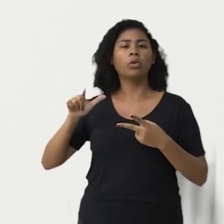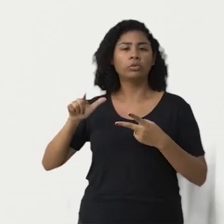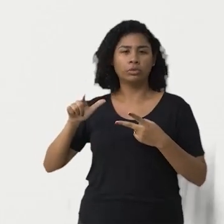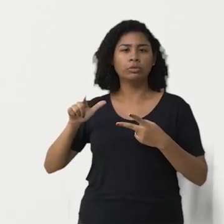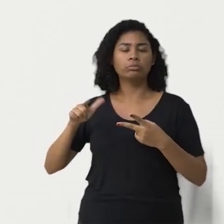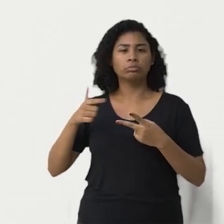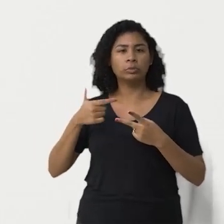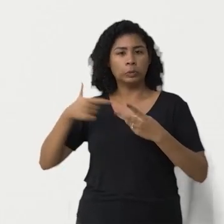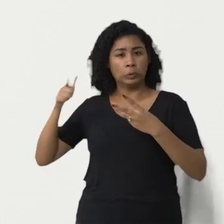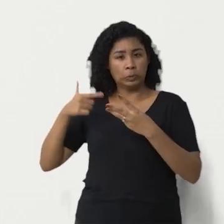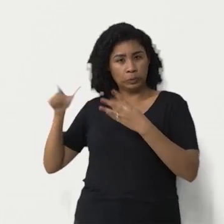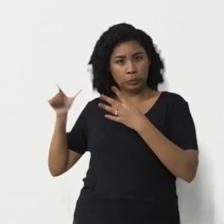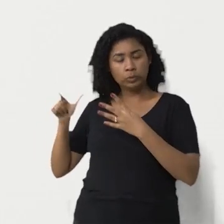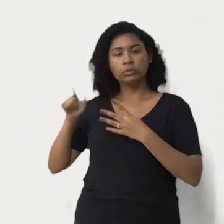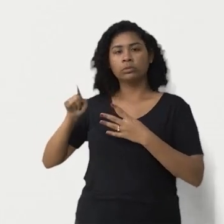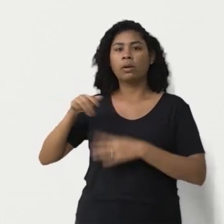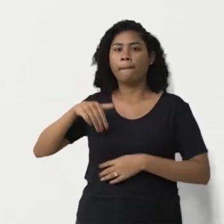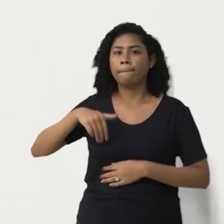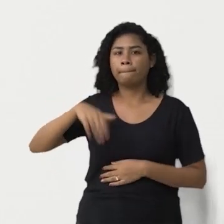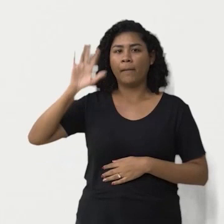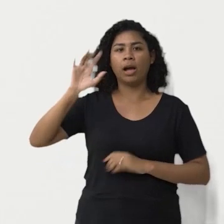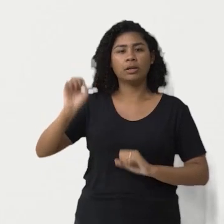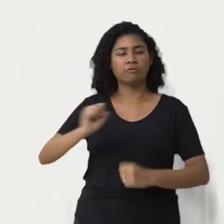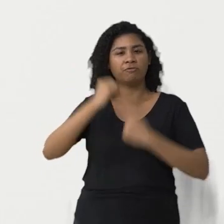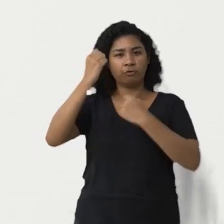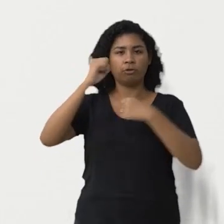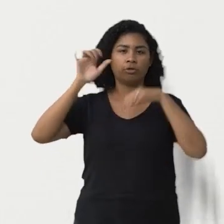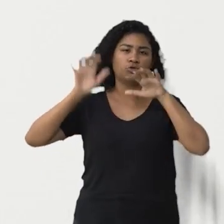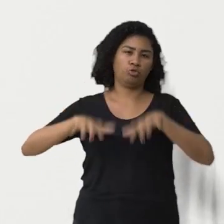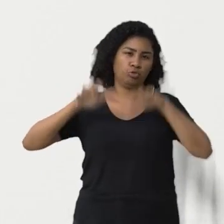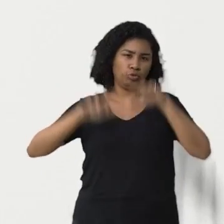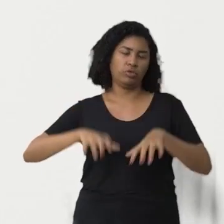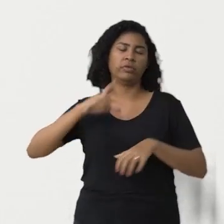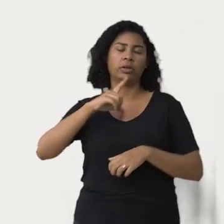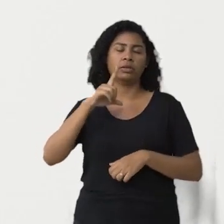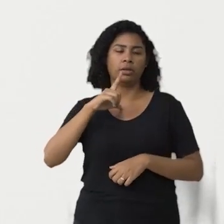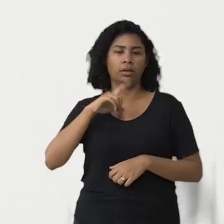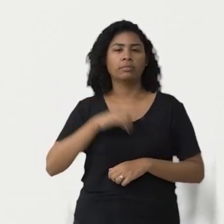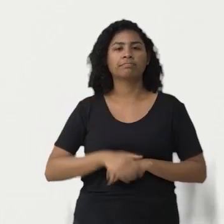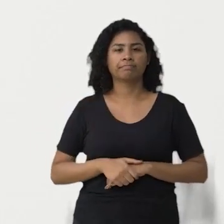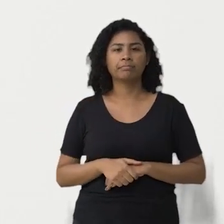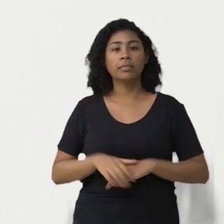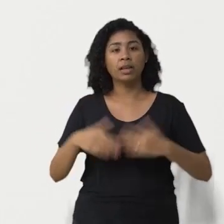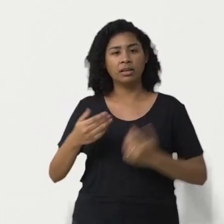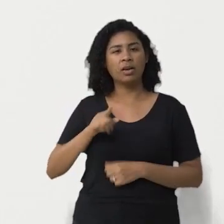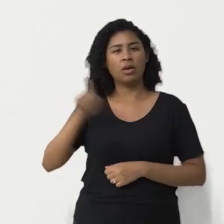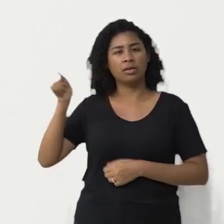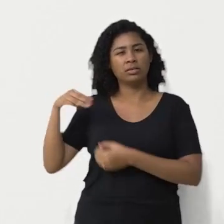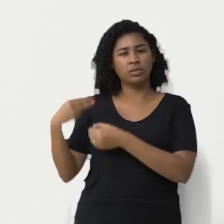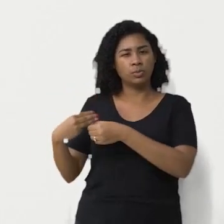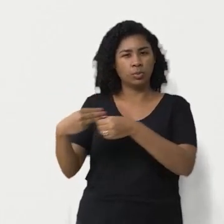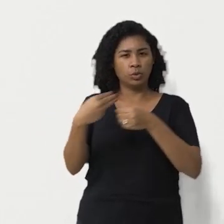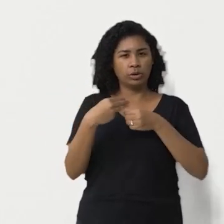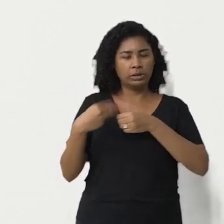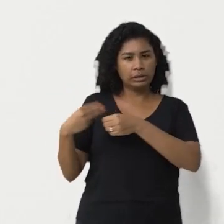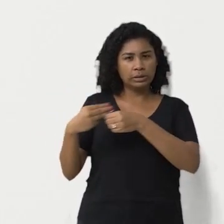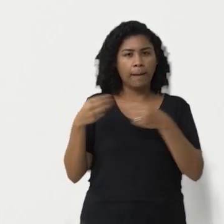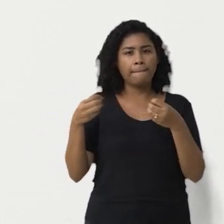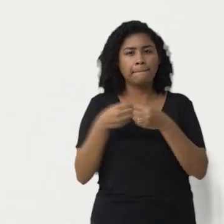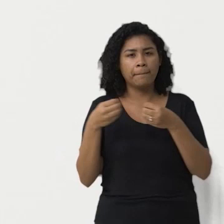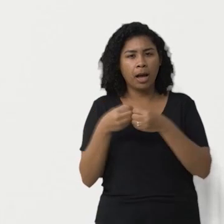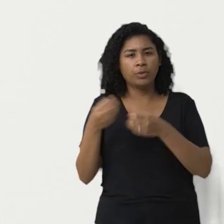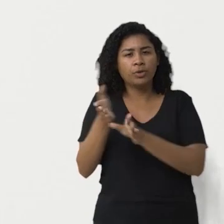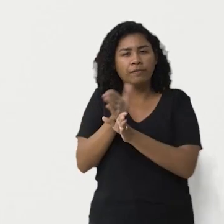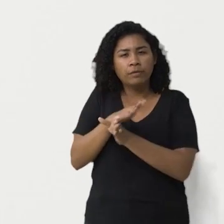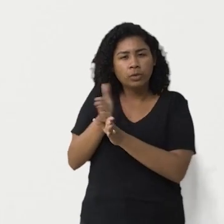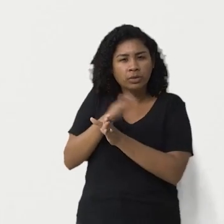vai aumentar essa precipitação média, tá? Então, essas cidades, esses municípios próximo à fronteira